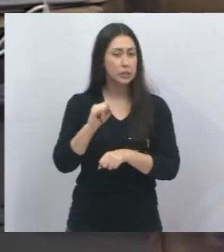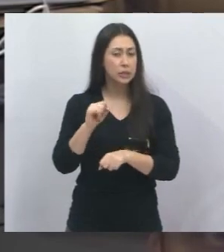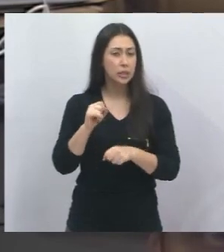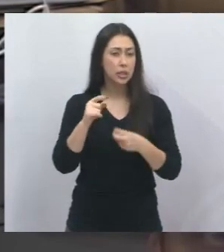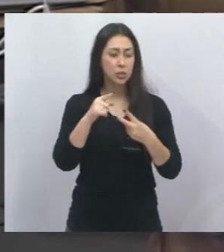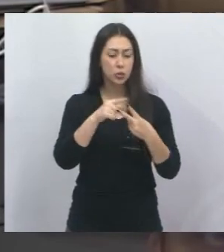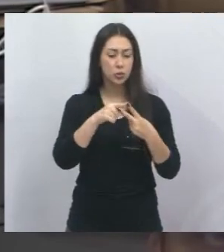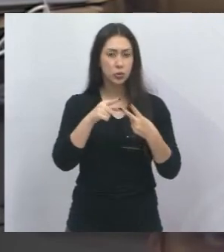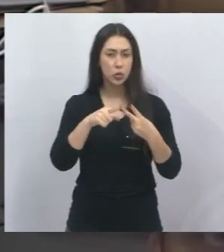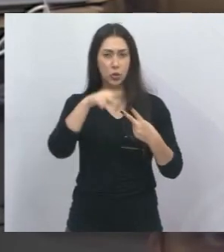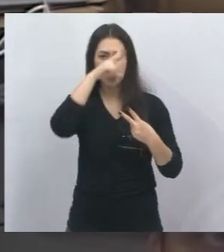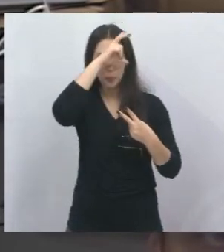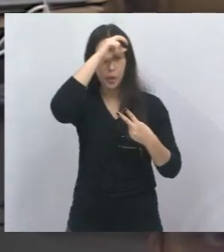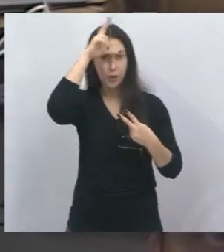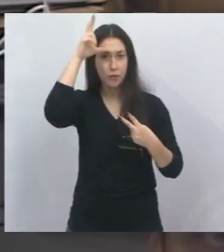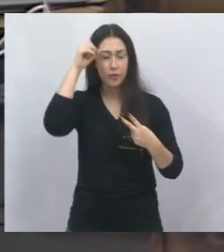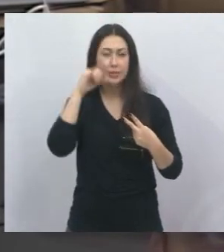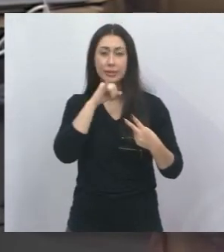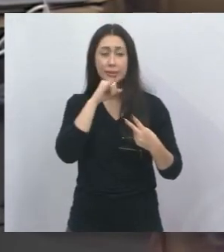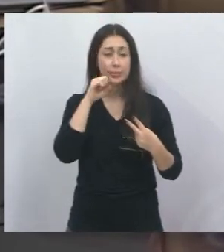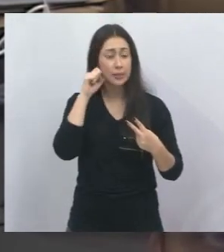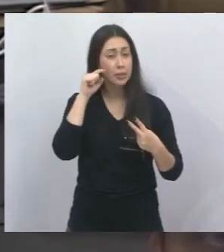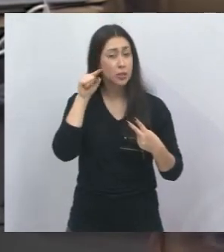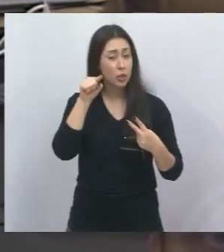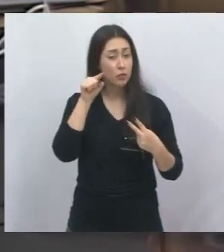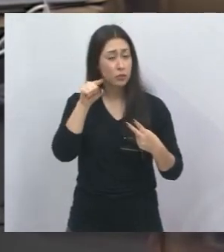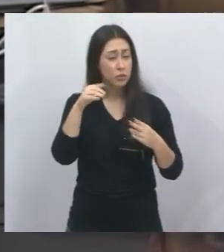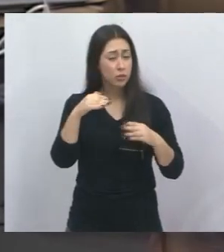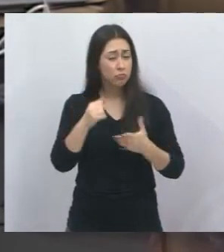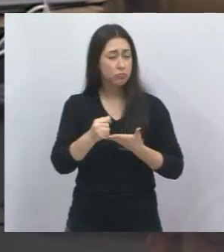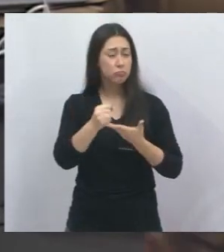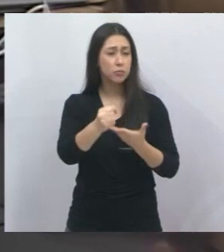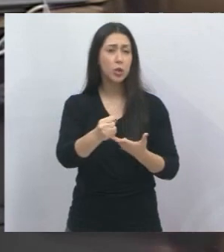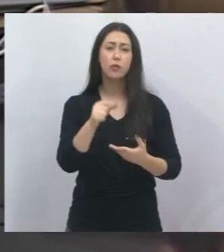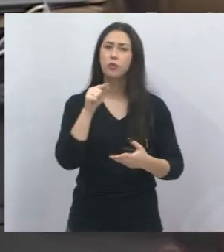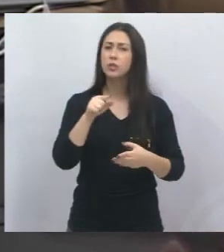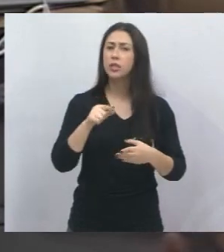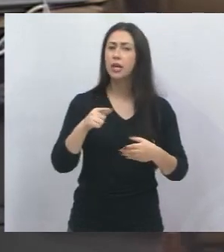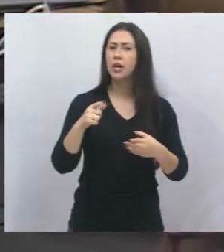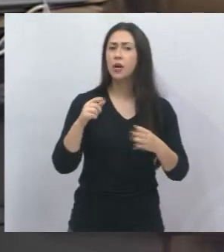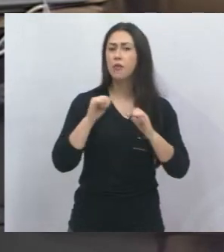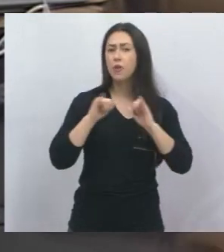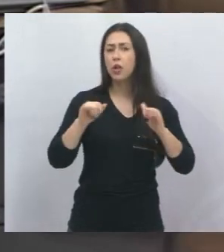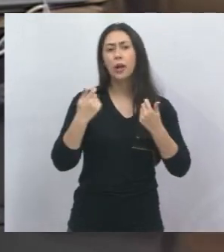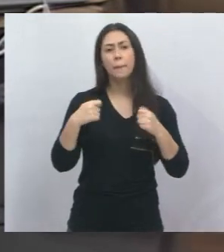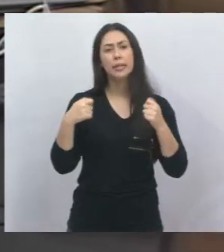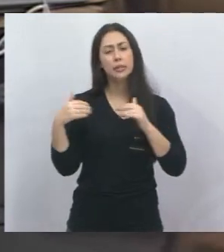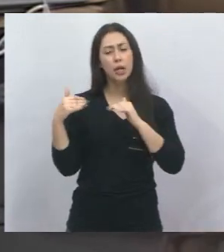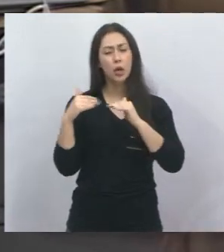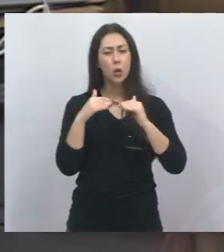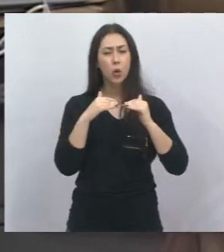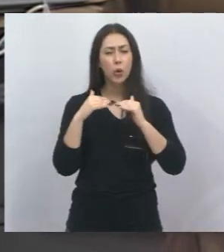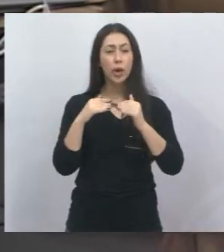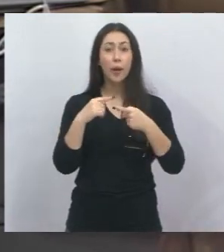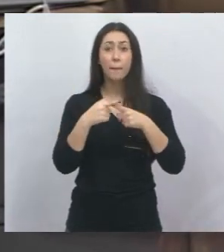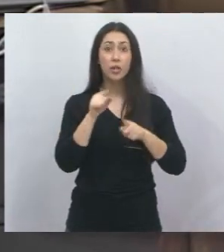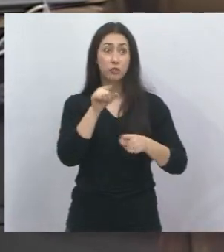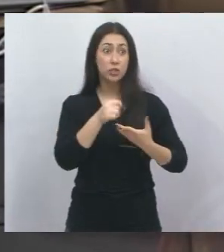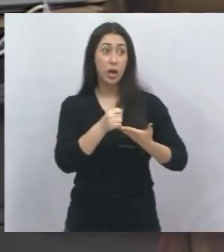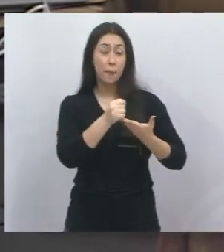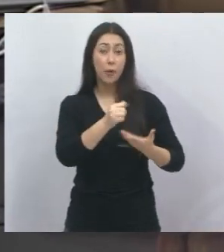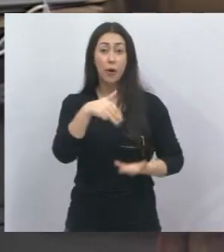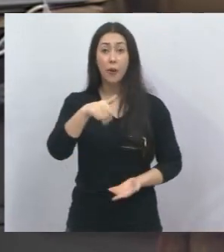prefeito Isaías, do qual o senhor apoia. O senhor disse que é preciso ter coerência na política. O senhor apoia o Márcio